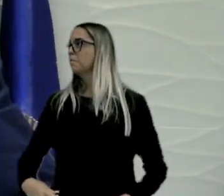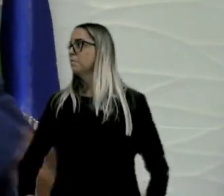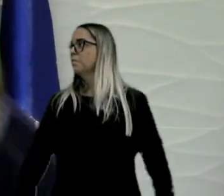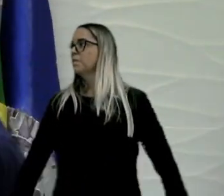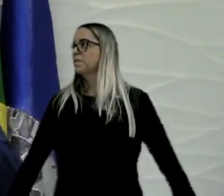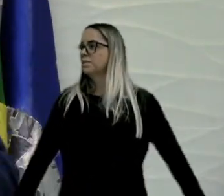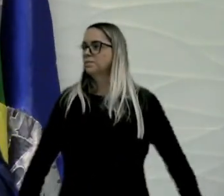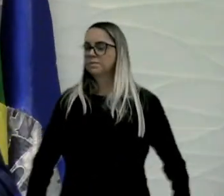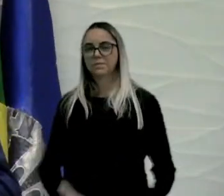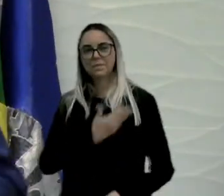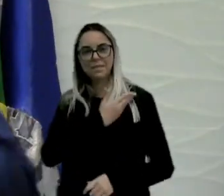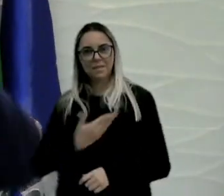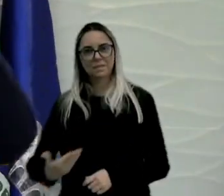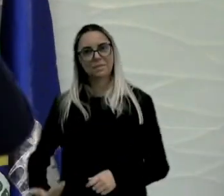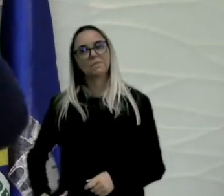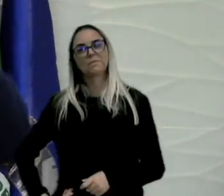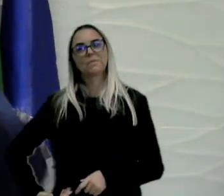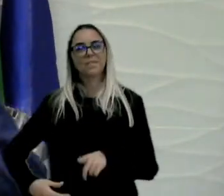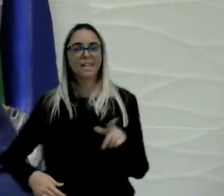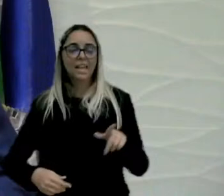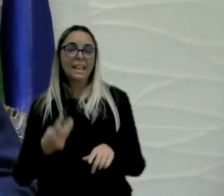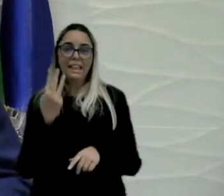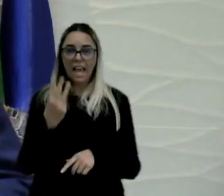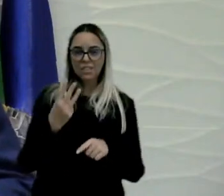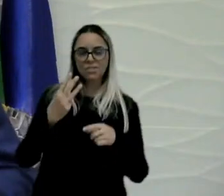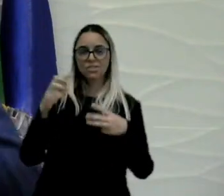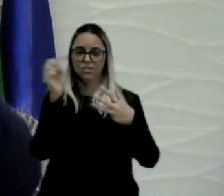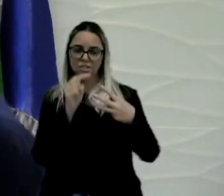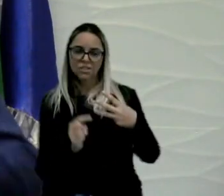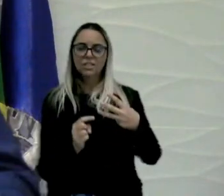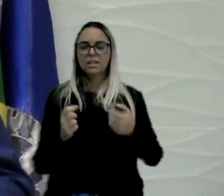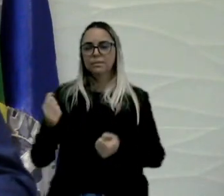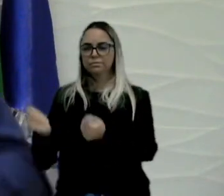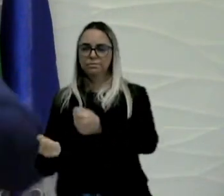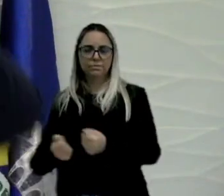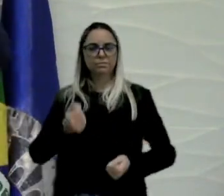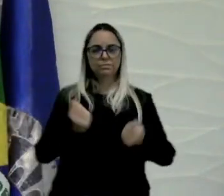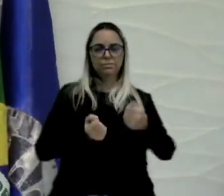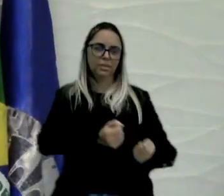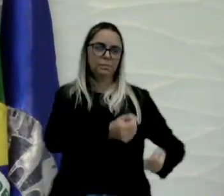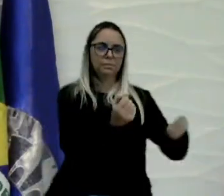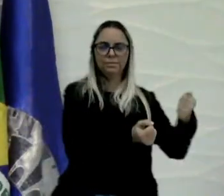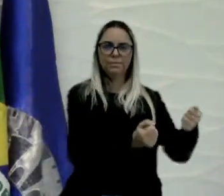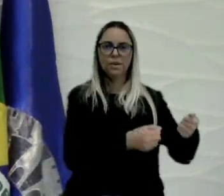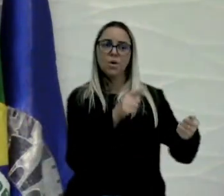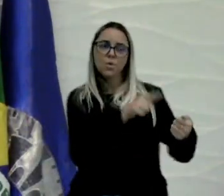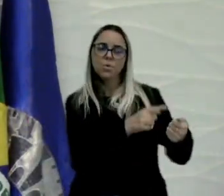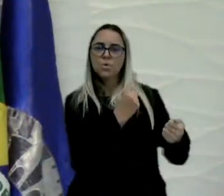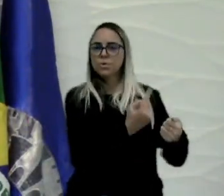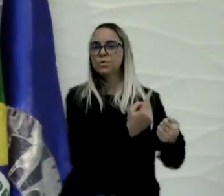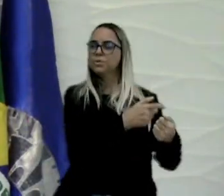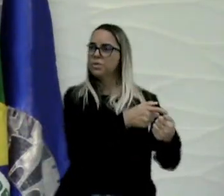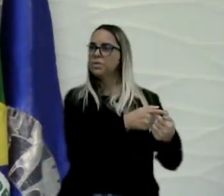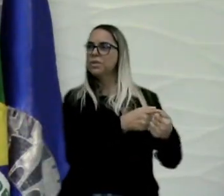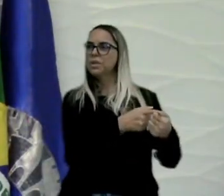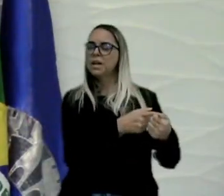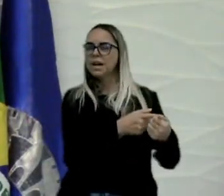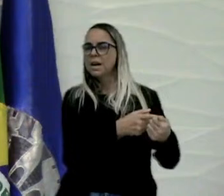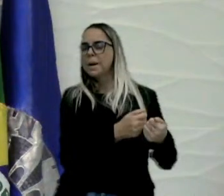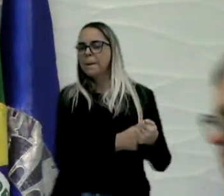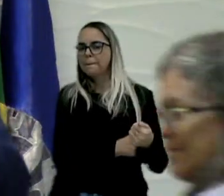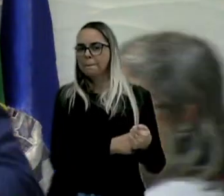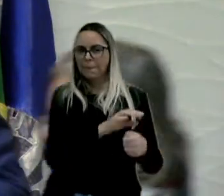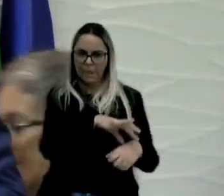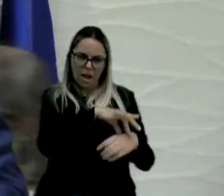no governo deles era três trator João Medeiro um para carregar o baú da carne para